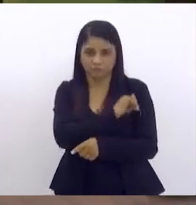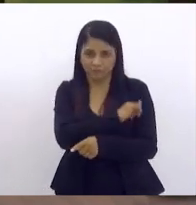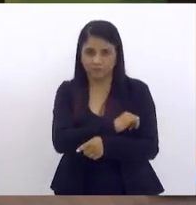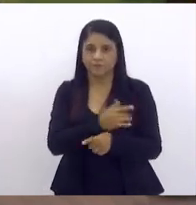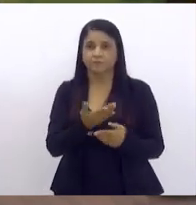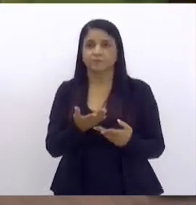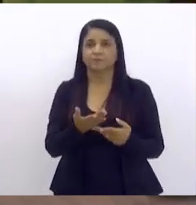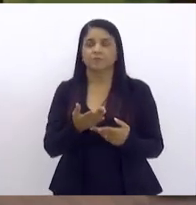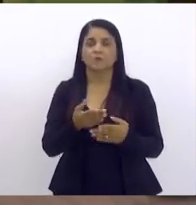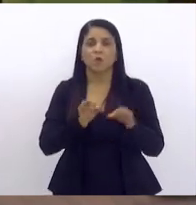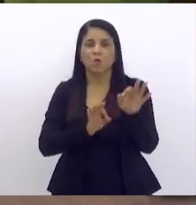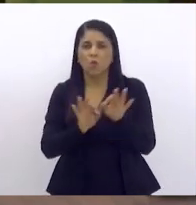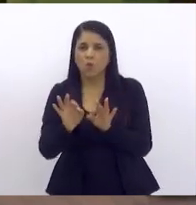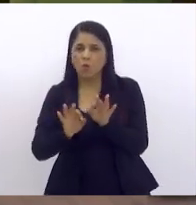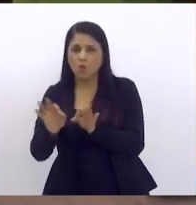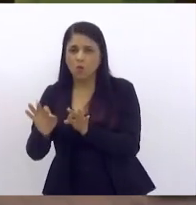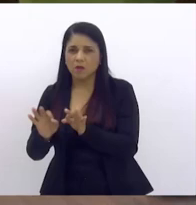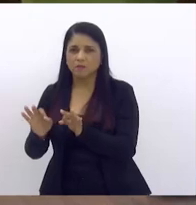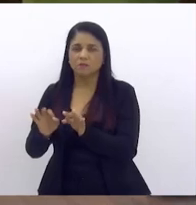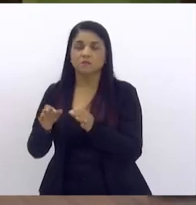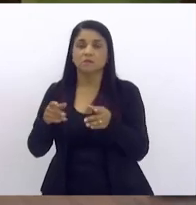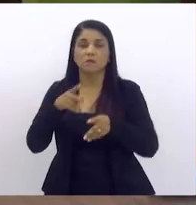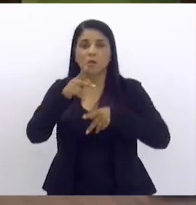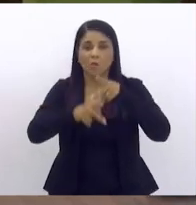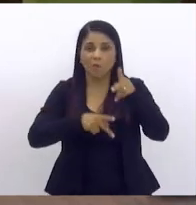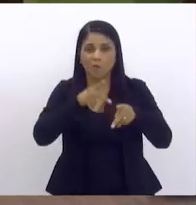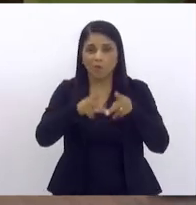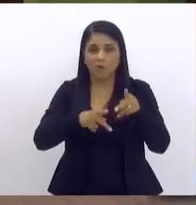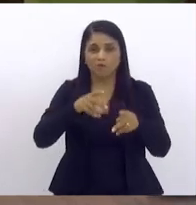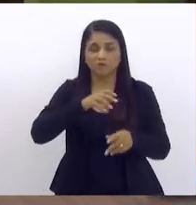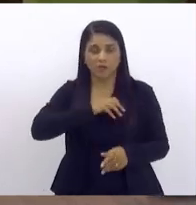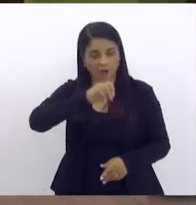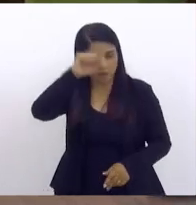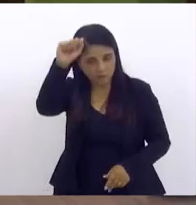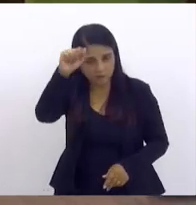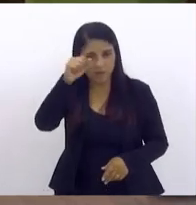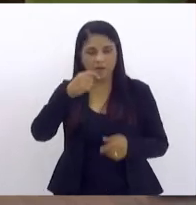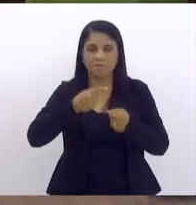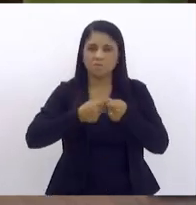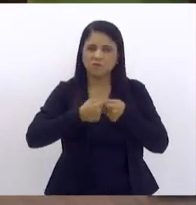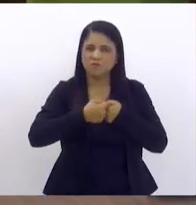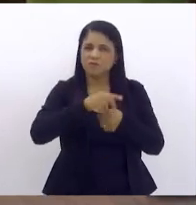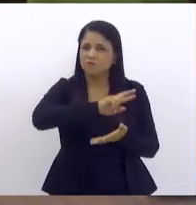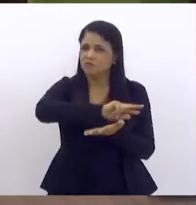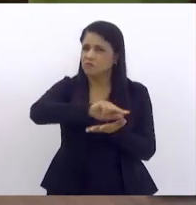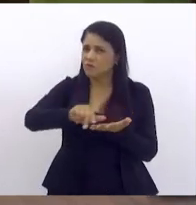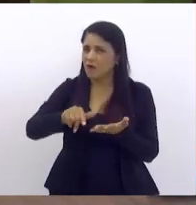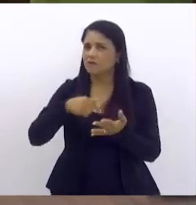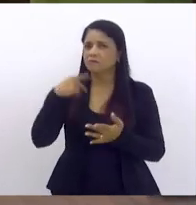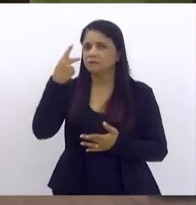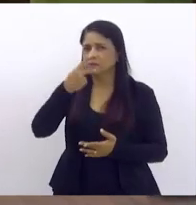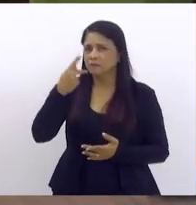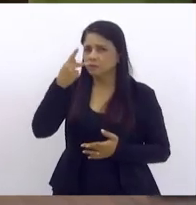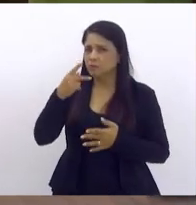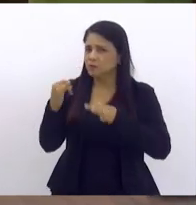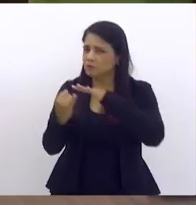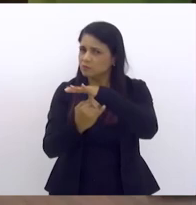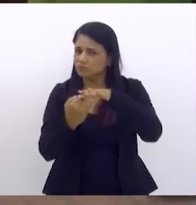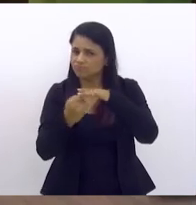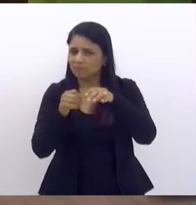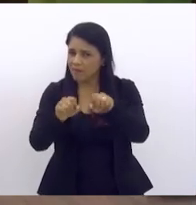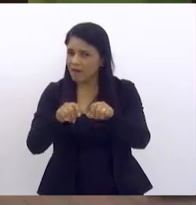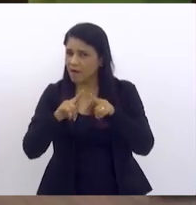inclusive, o povo de Axé em vários municípios onde, muitas vezes, as políticas institucionais da Alerj